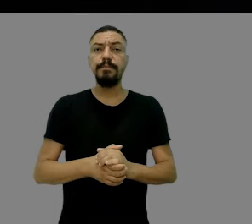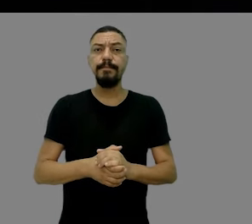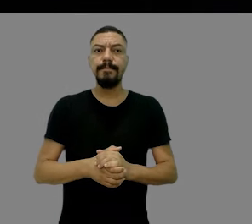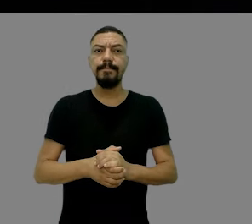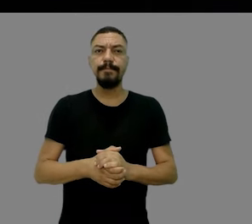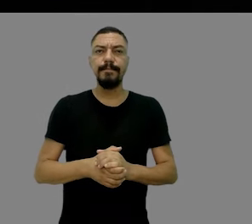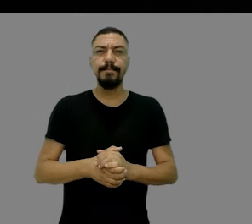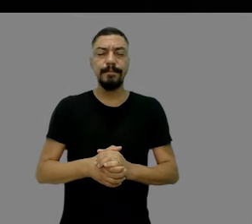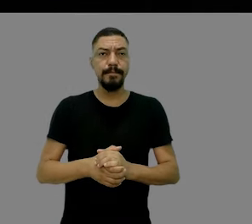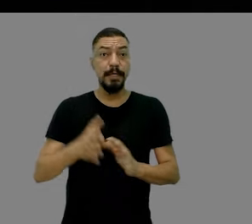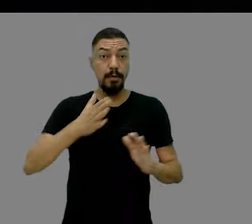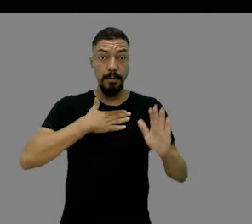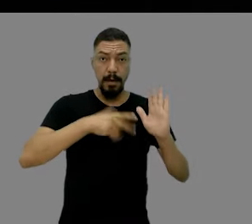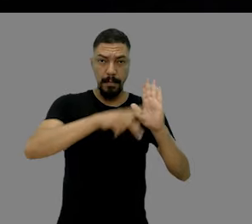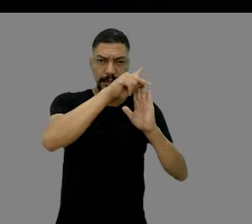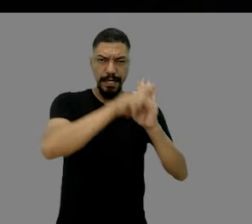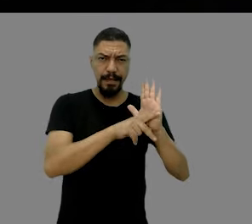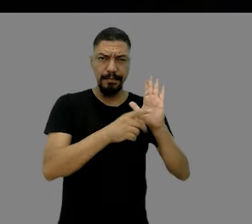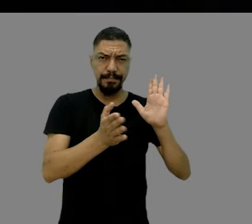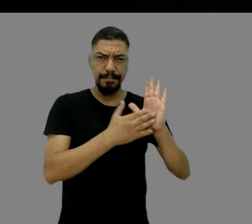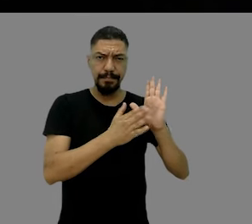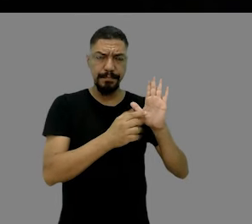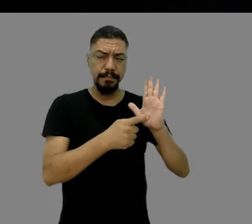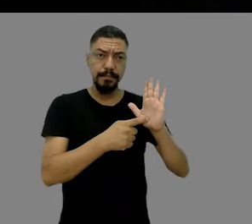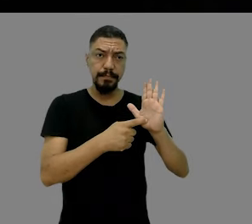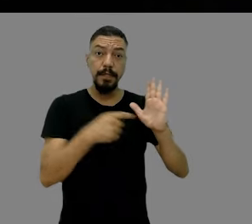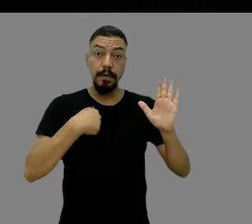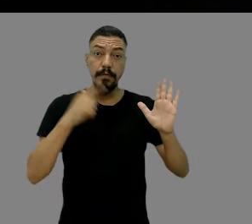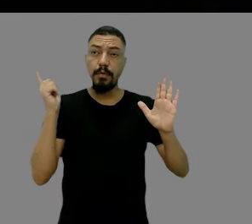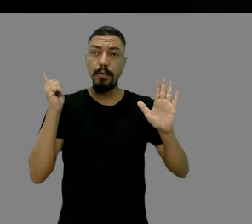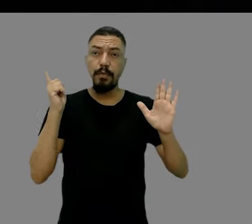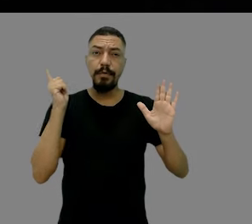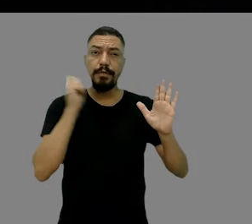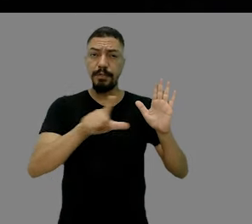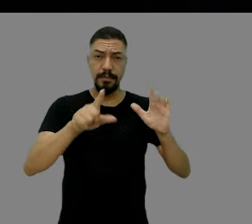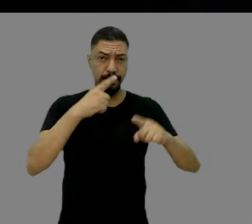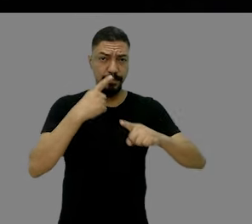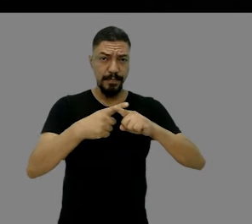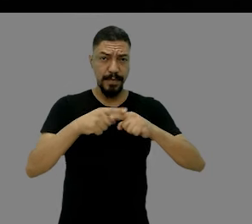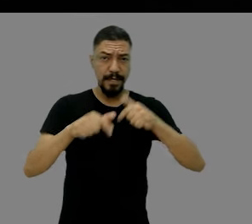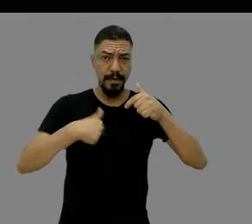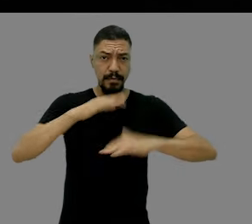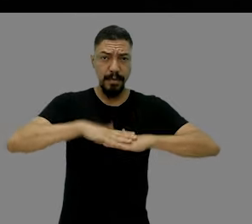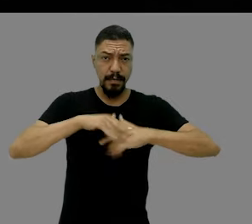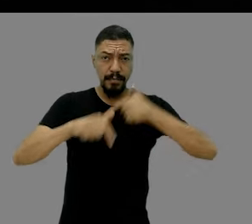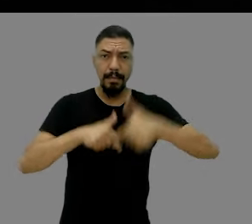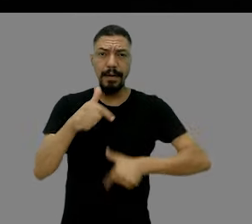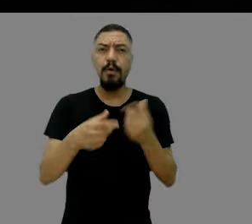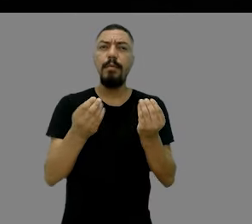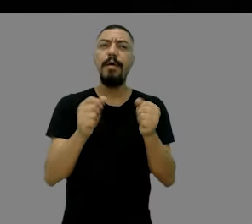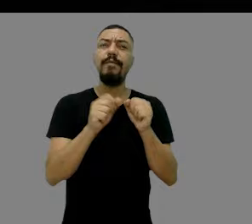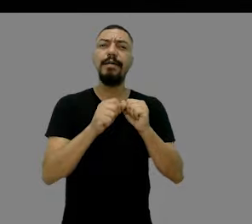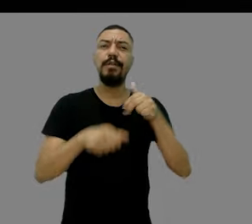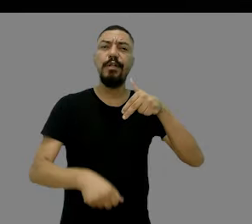No meu projeto, eu vou ganhar, porque eu vou trabalhar no meu projeto. Como que eu faço a nota para mim